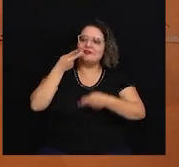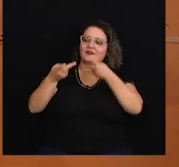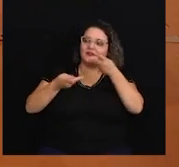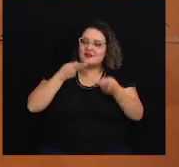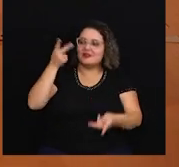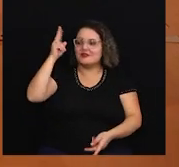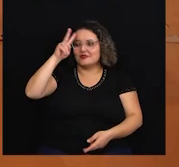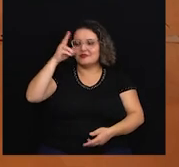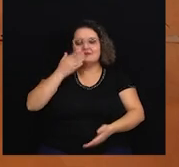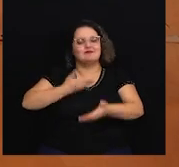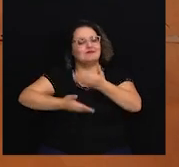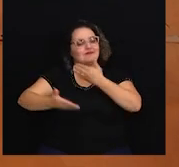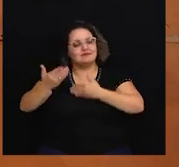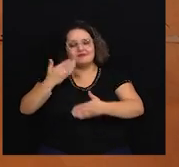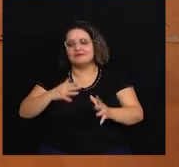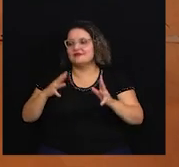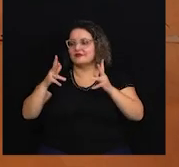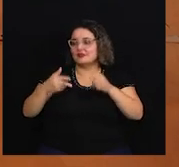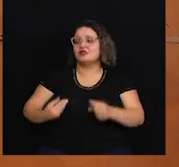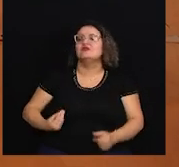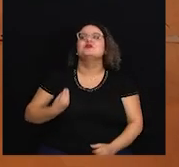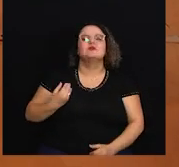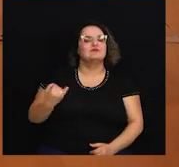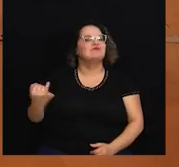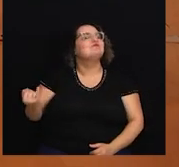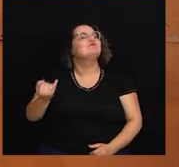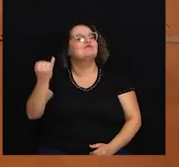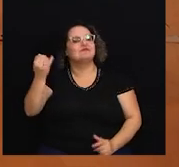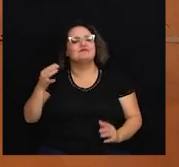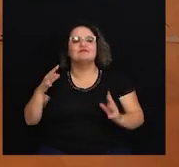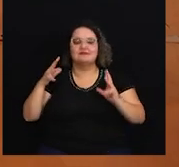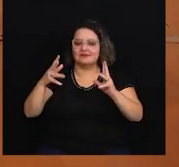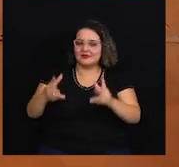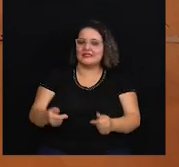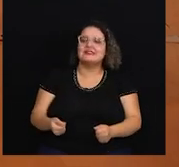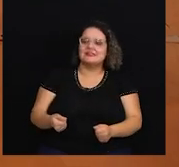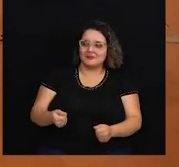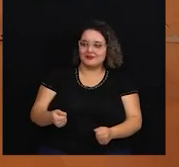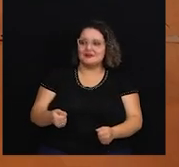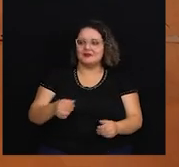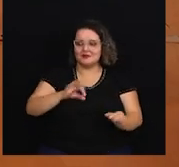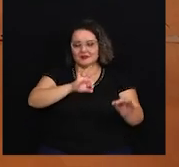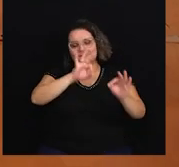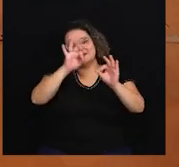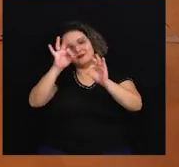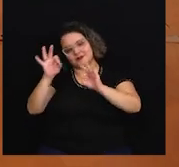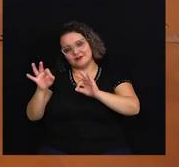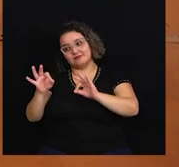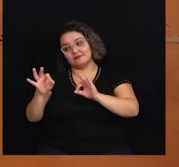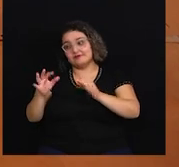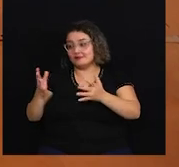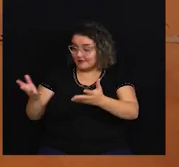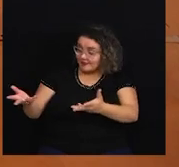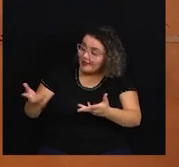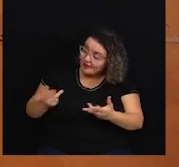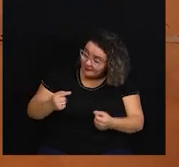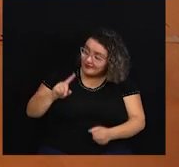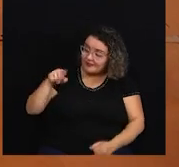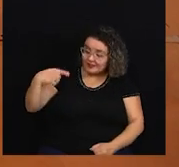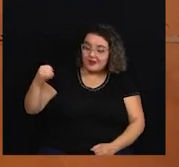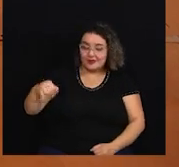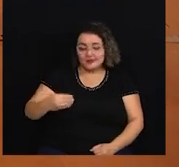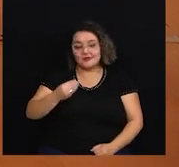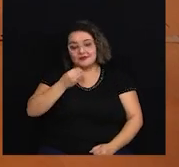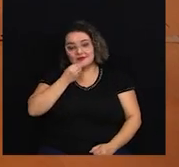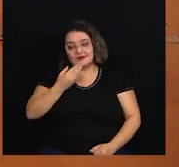compartilhando tudo que você passou acho que é De grande valia para todo mundo que está acompanhando já fico convite aqui para uma próxima